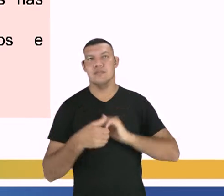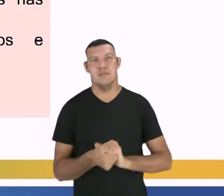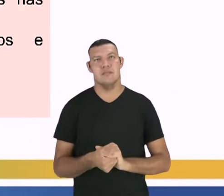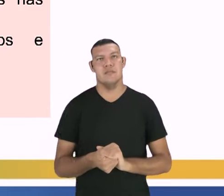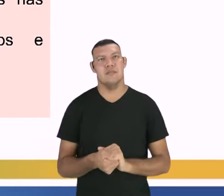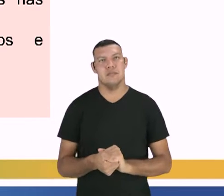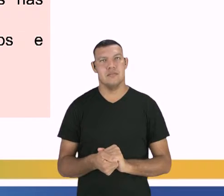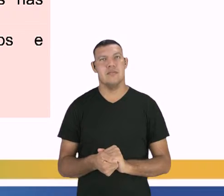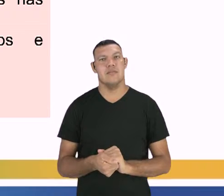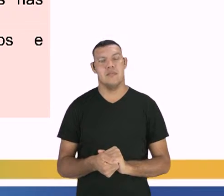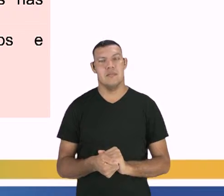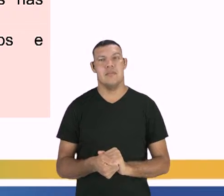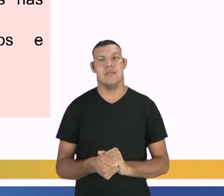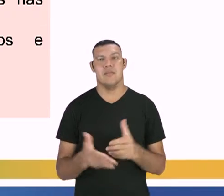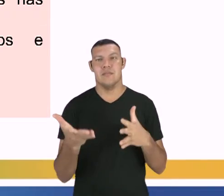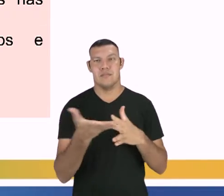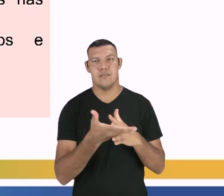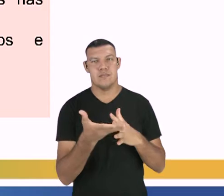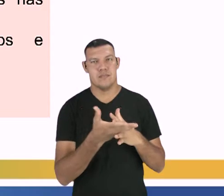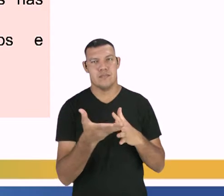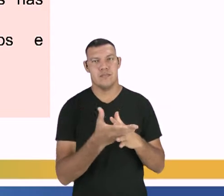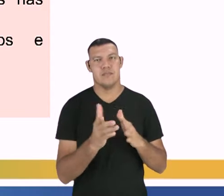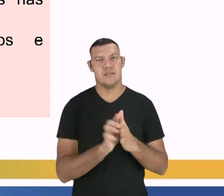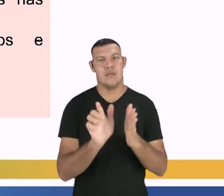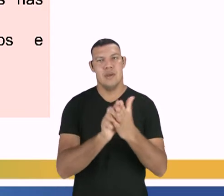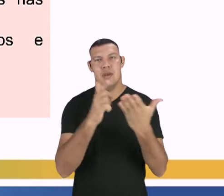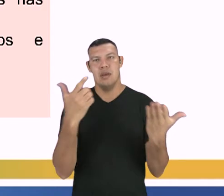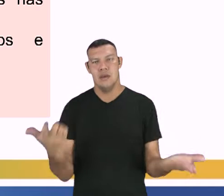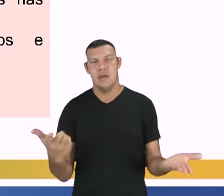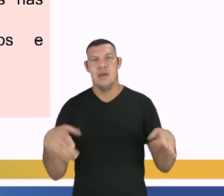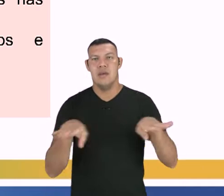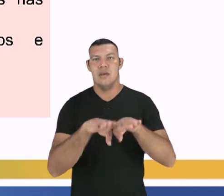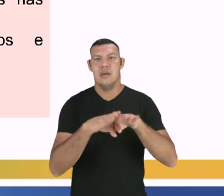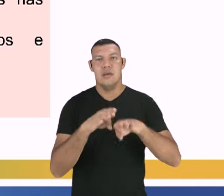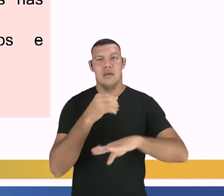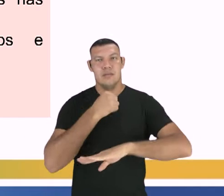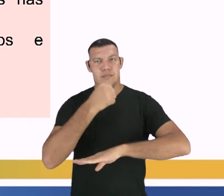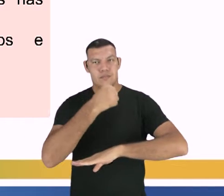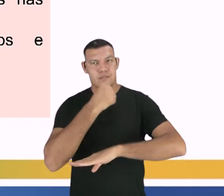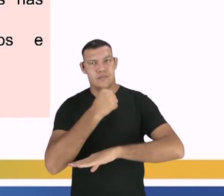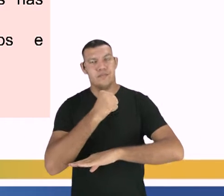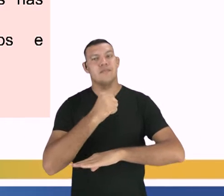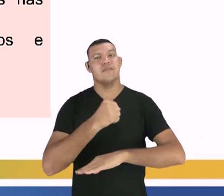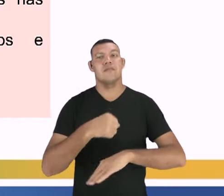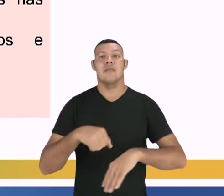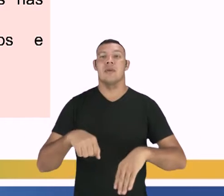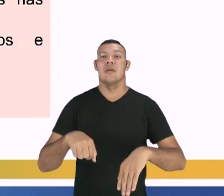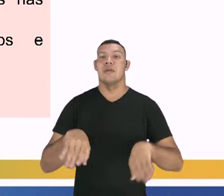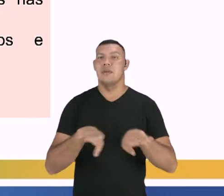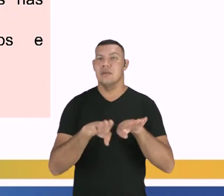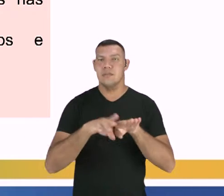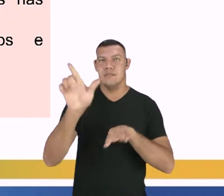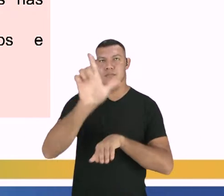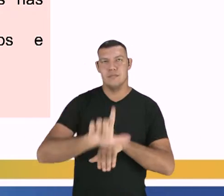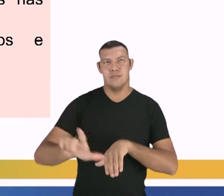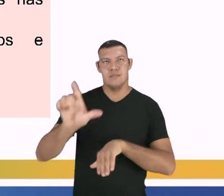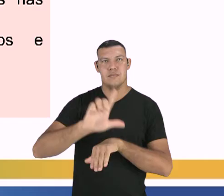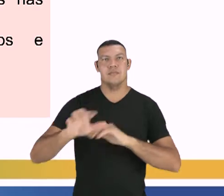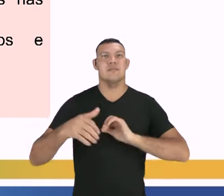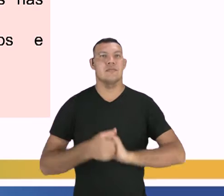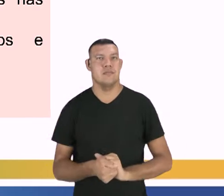situa entre o jornal e o jornalismo e a literatura. Além da narração de situações banais,